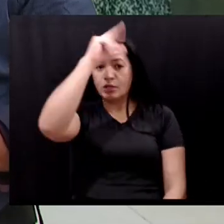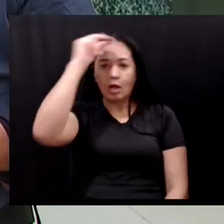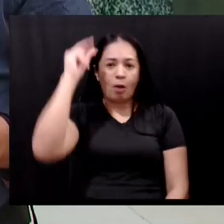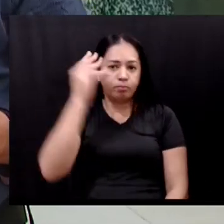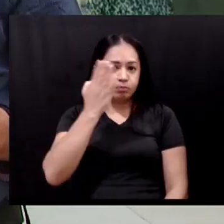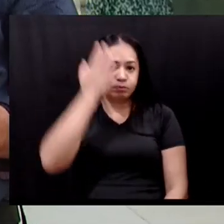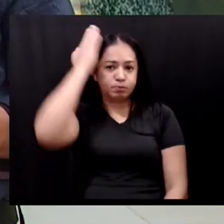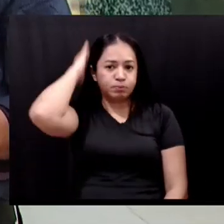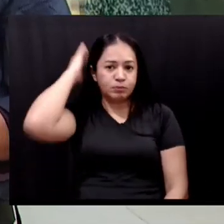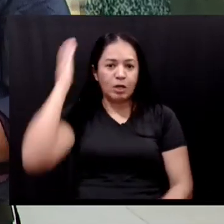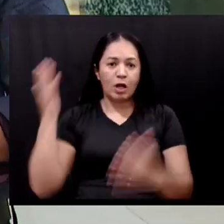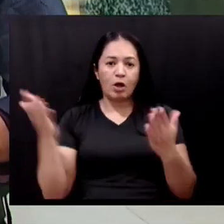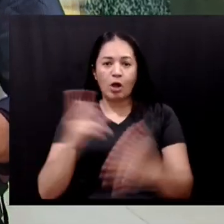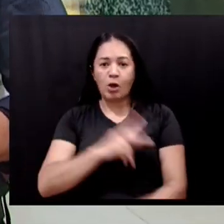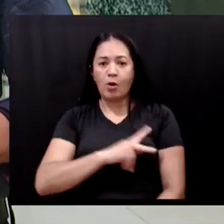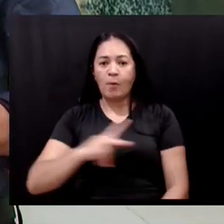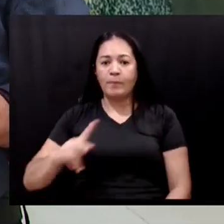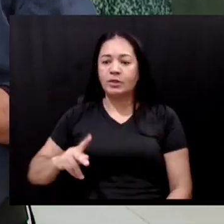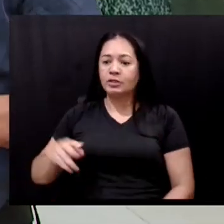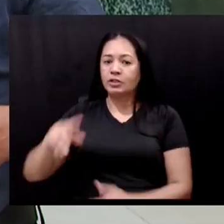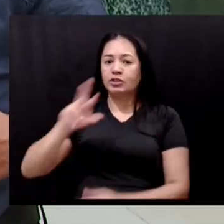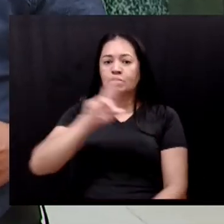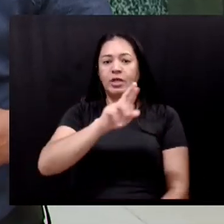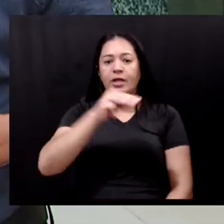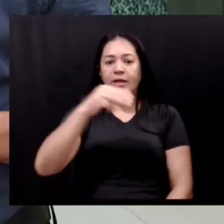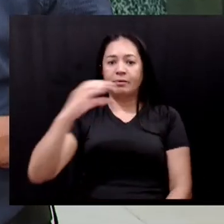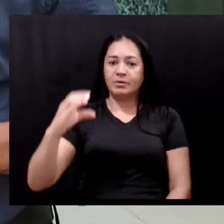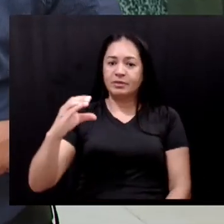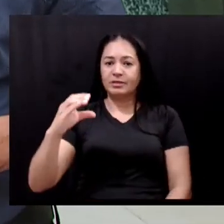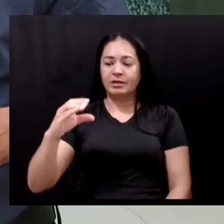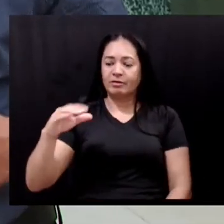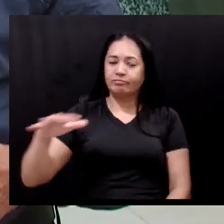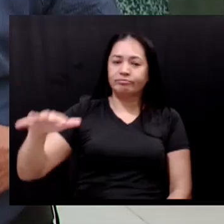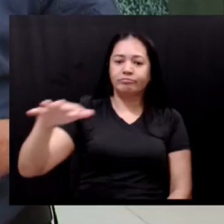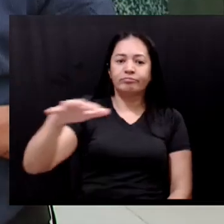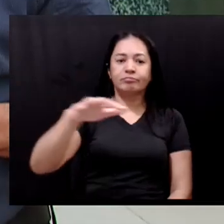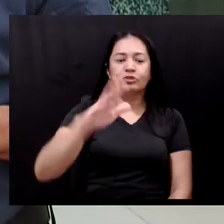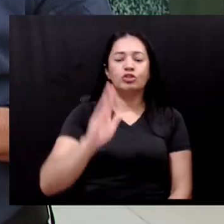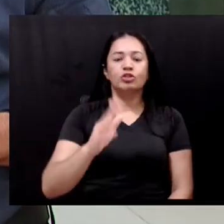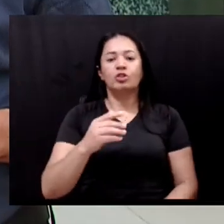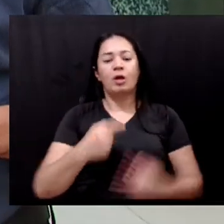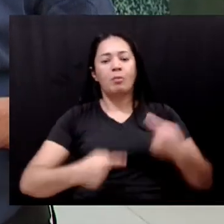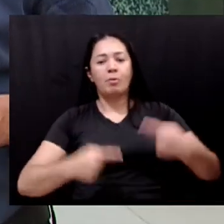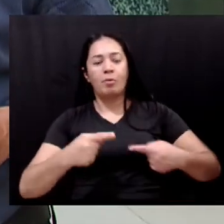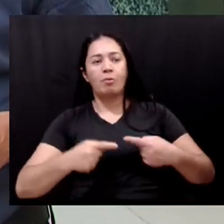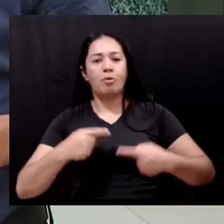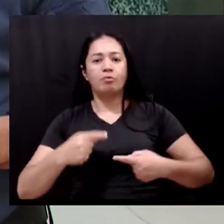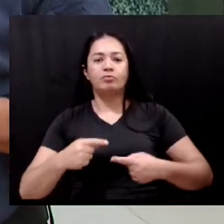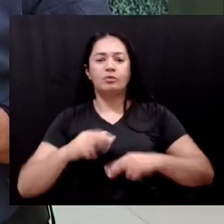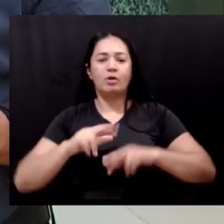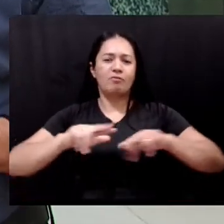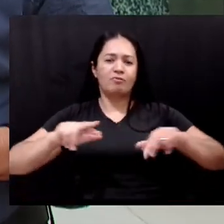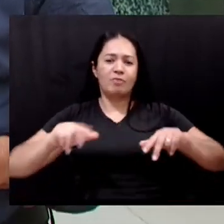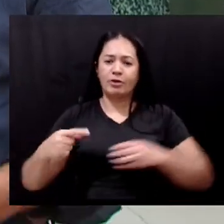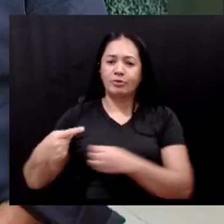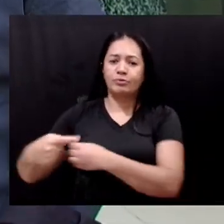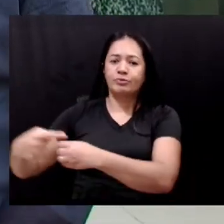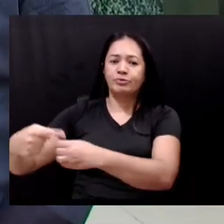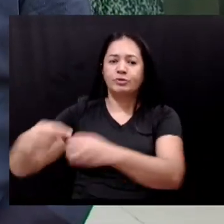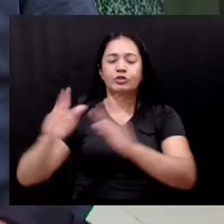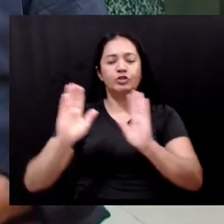presidente da região metropolitana de Campinas, tem levado essa discussão regionalmente e tem sido muito bem